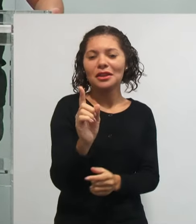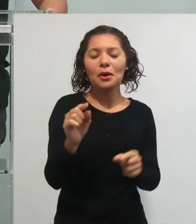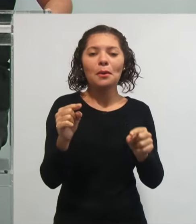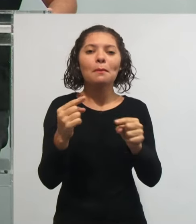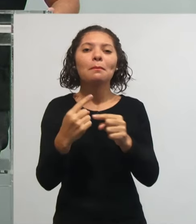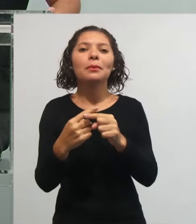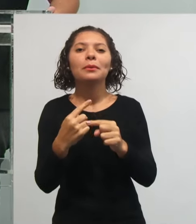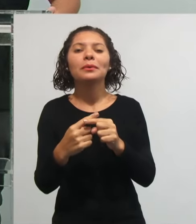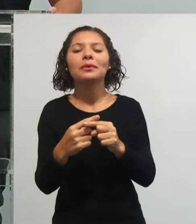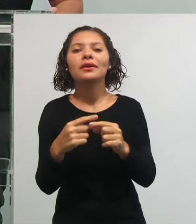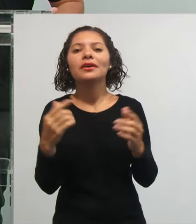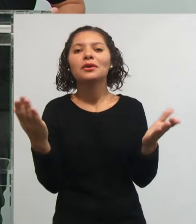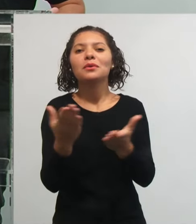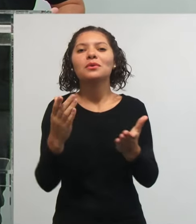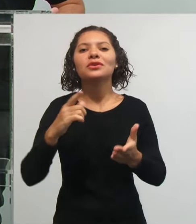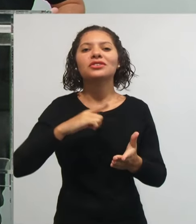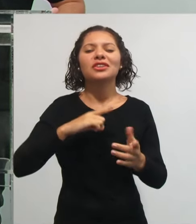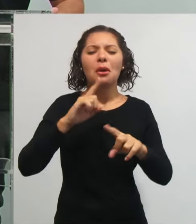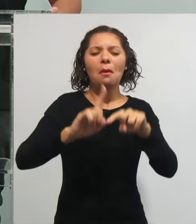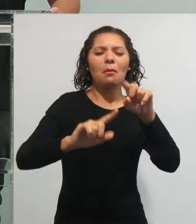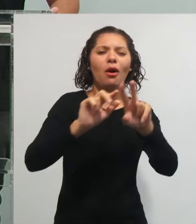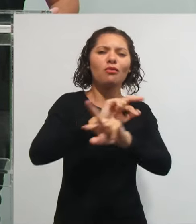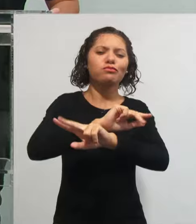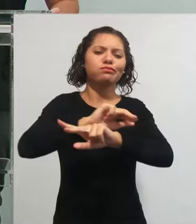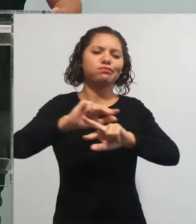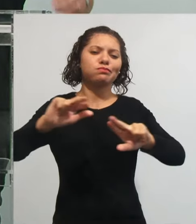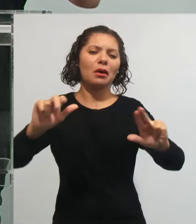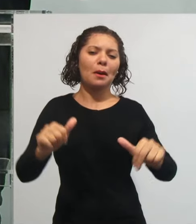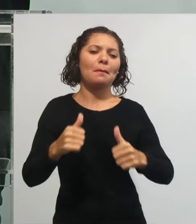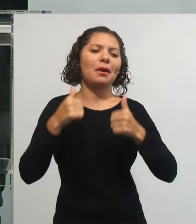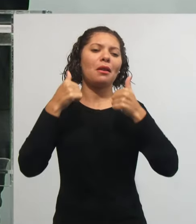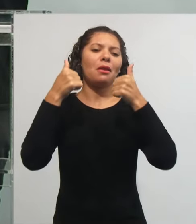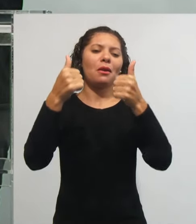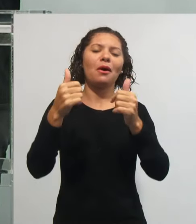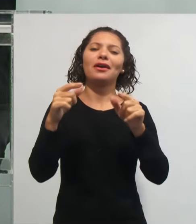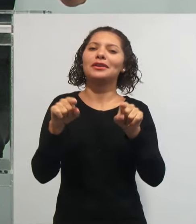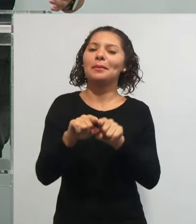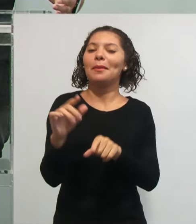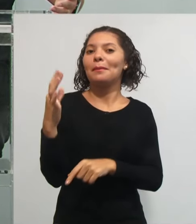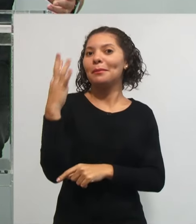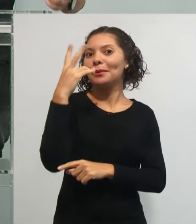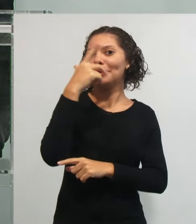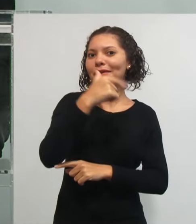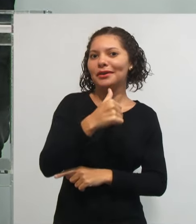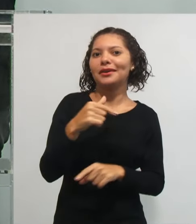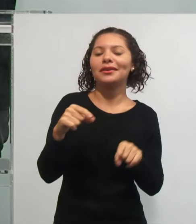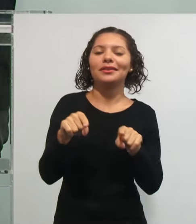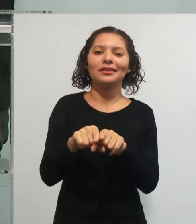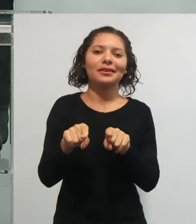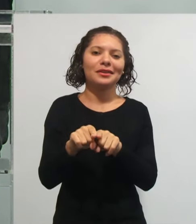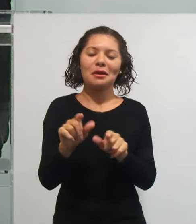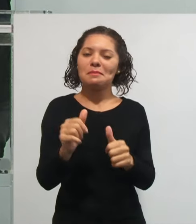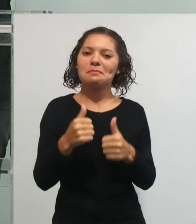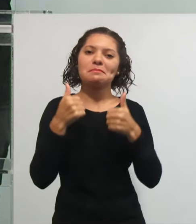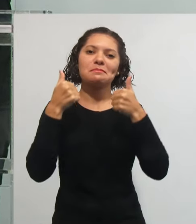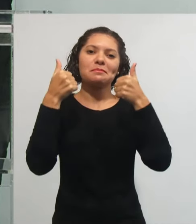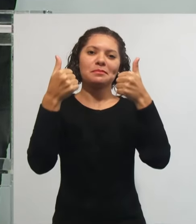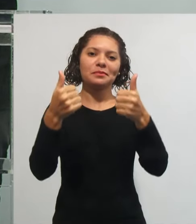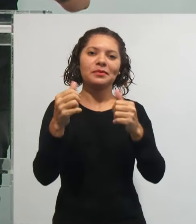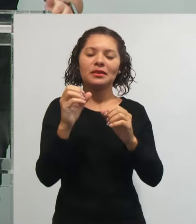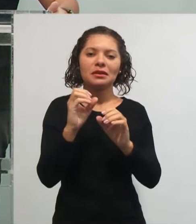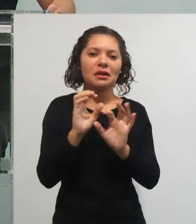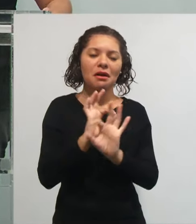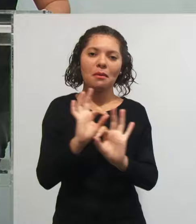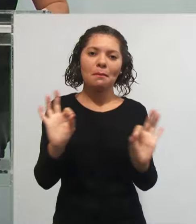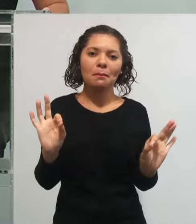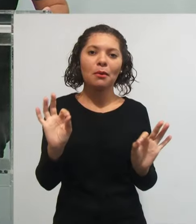produtos muitos melhores que esses além da aparência física e da qualidade do conforto né que sim aí vale a pena você